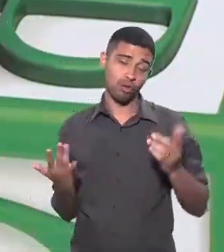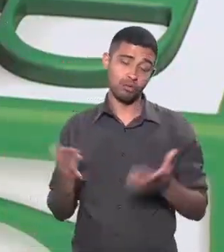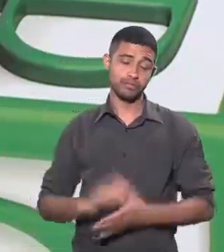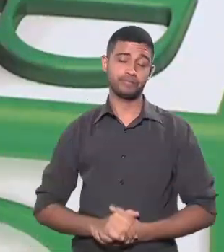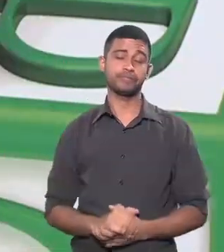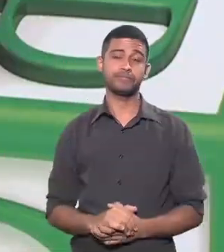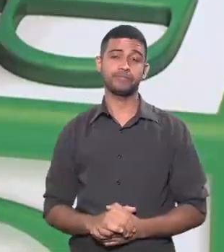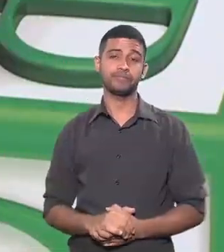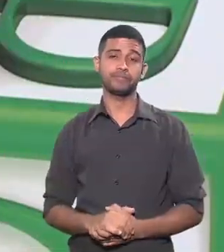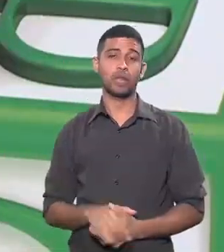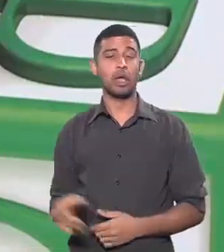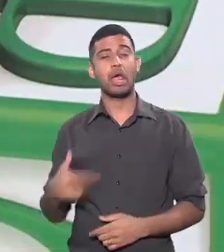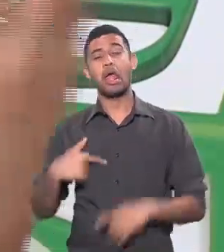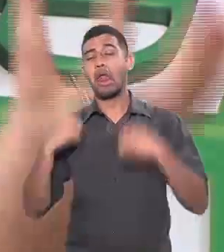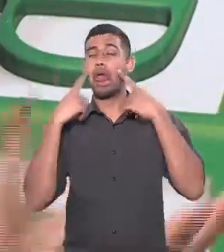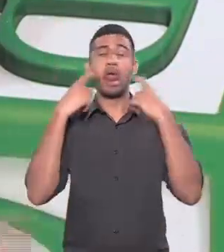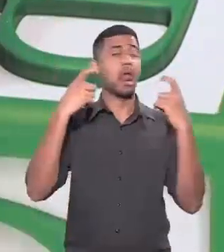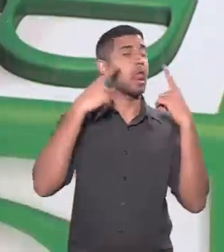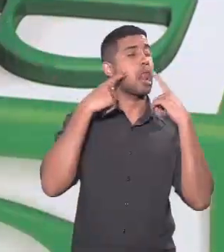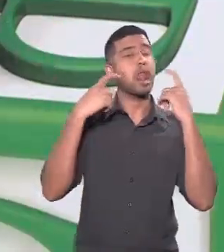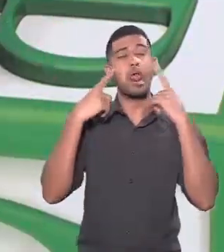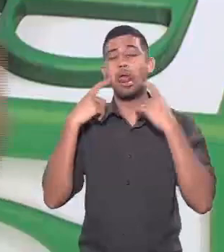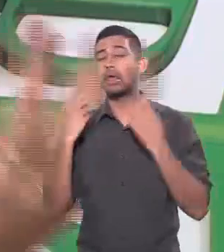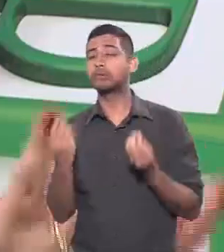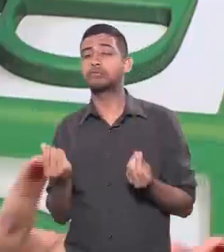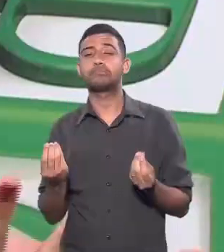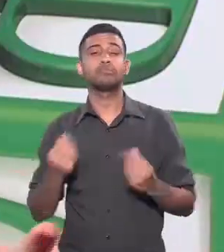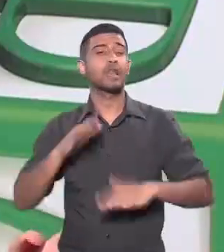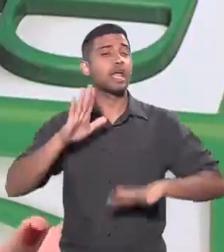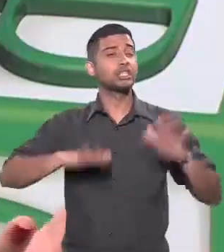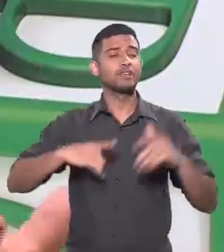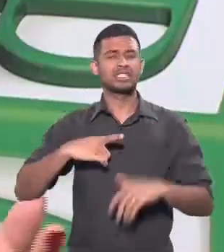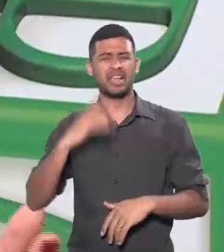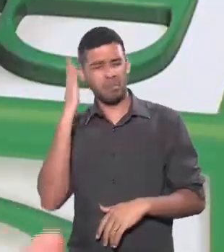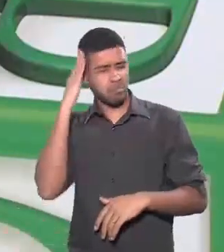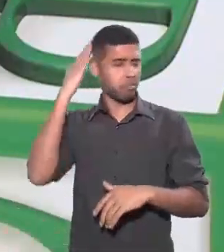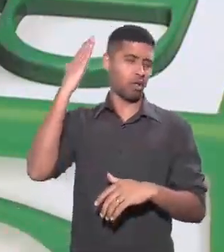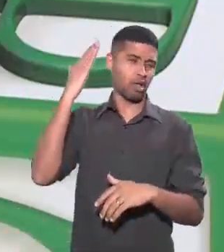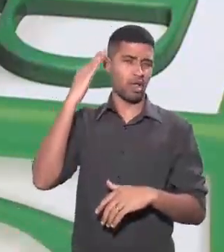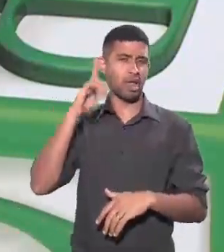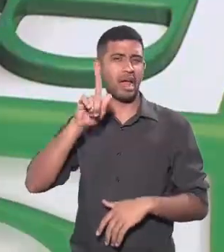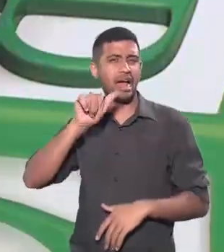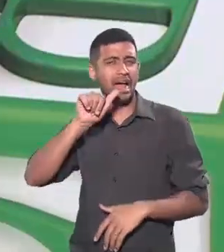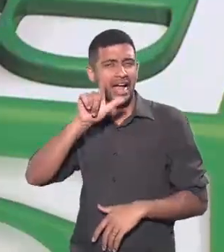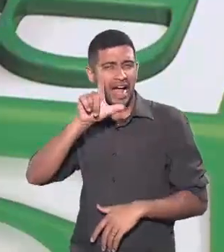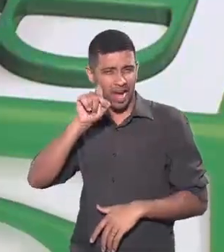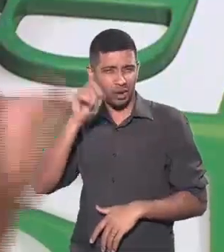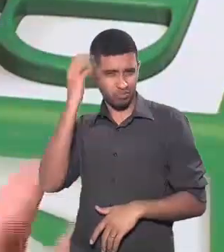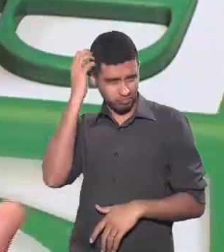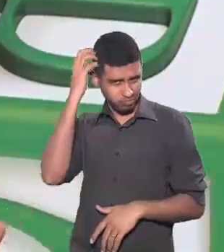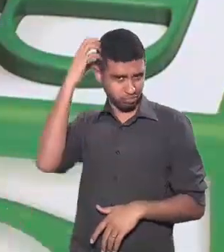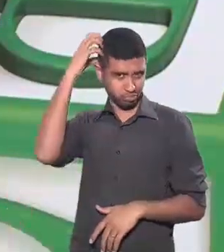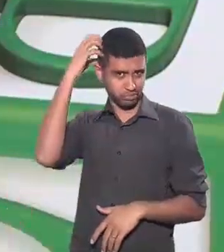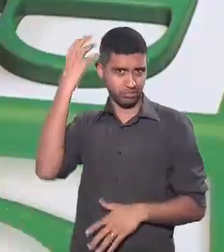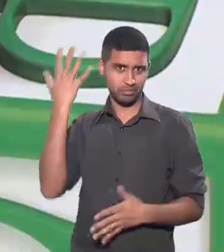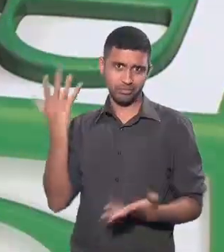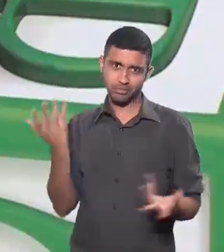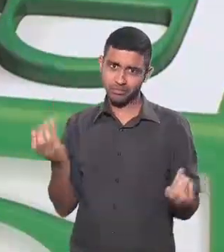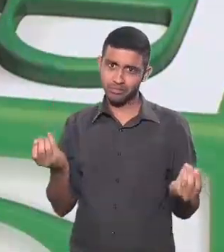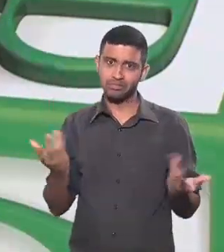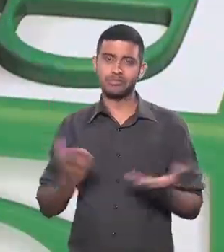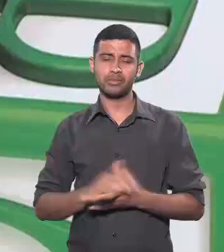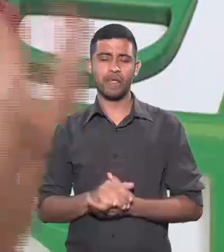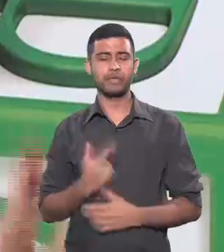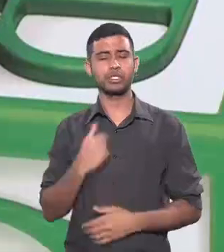baixa, né? E ela vai chorar e às vezes vai fazer um hematoma, o galo, né? Popularmente o galo.